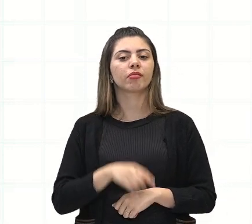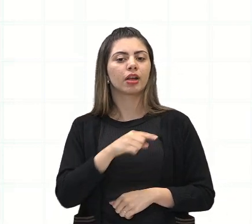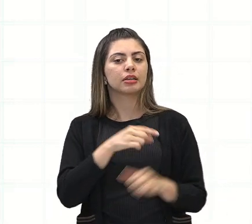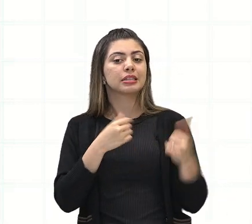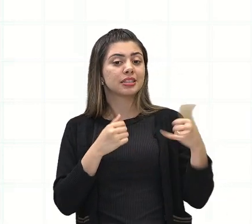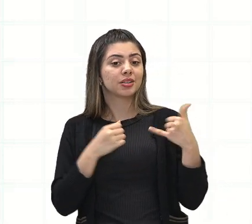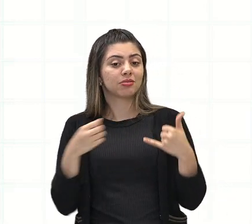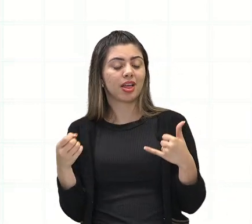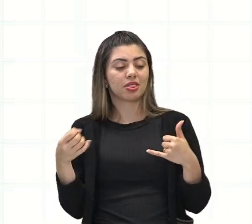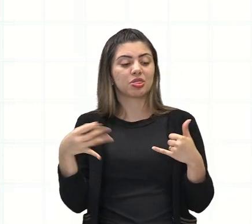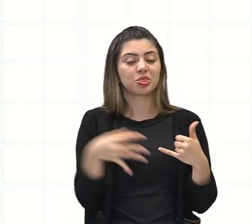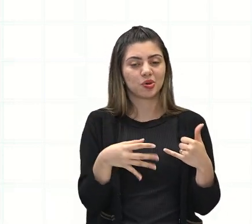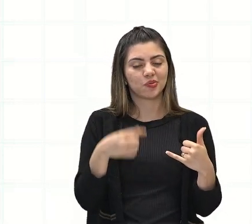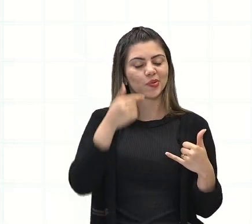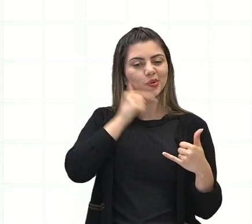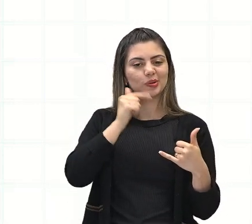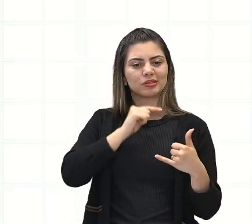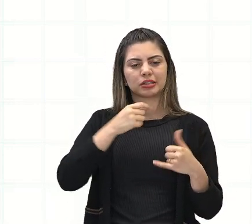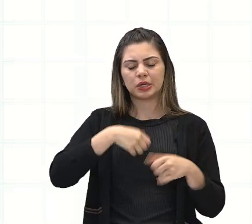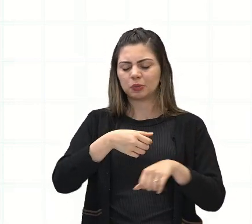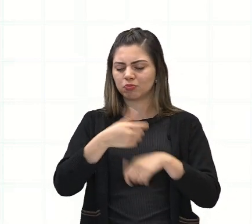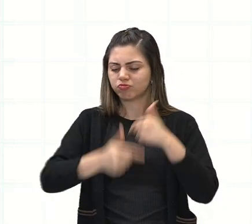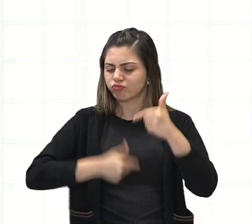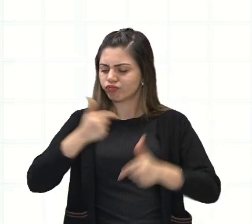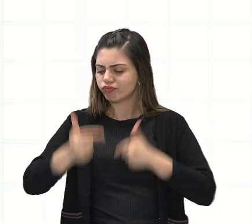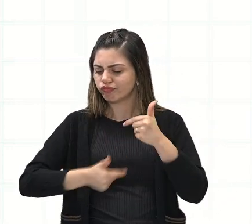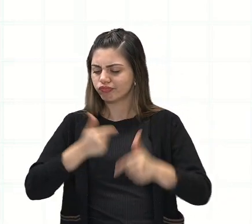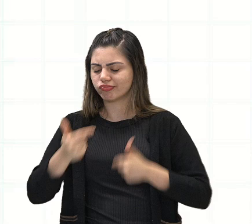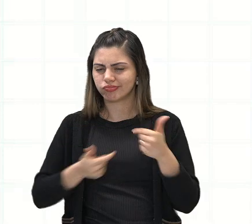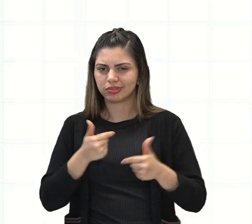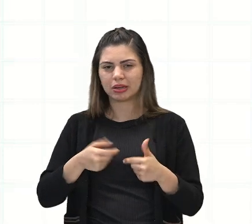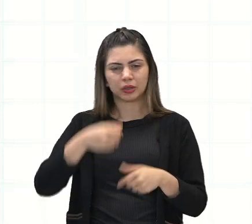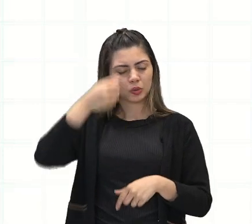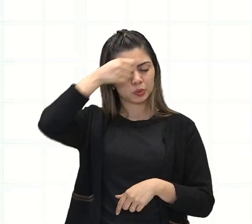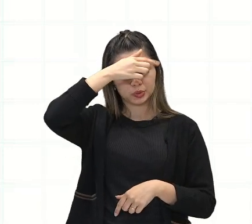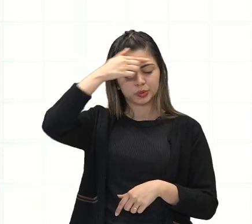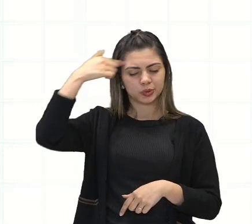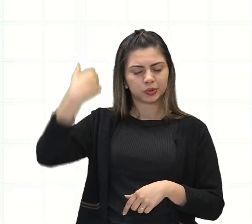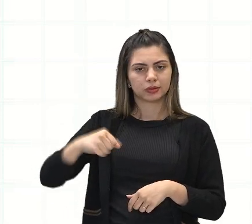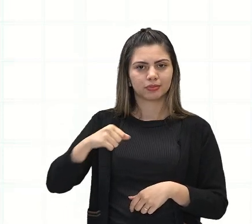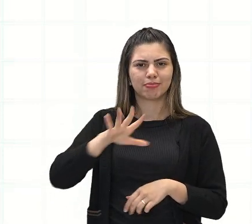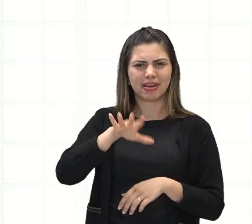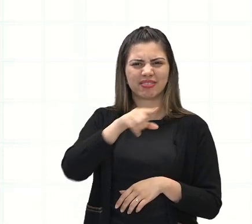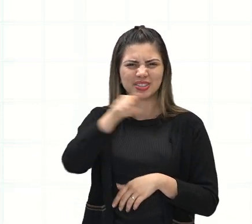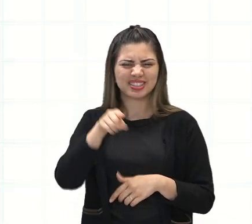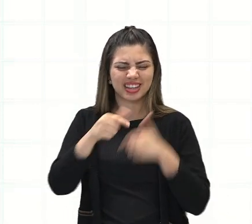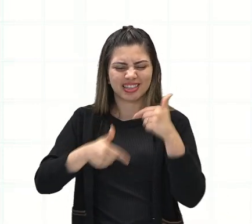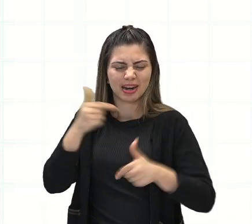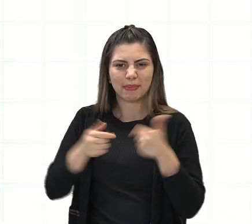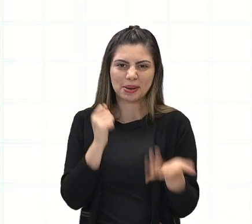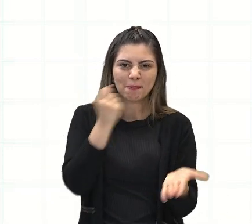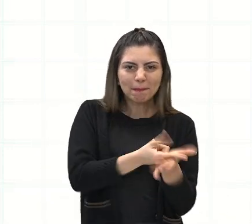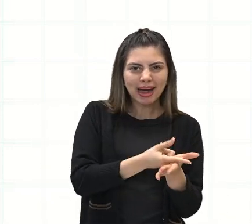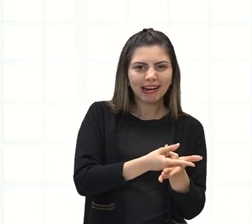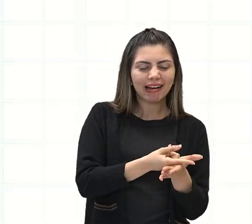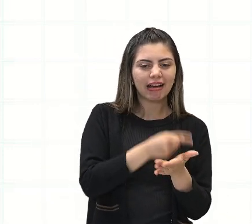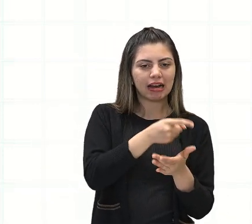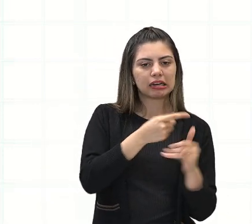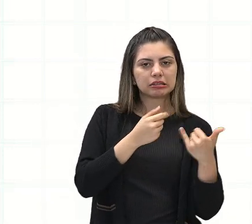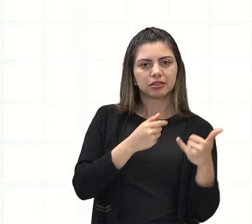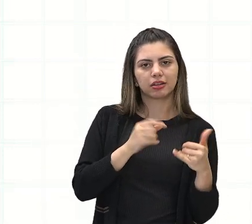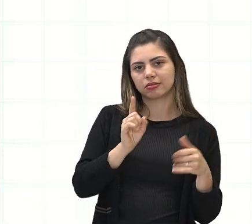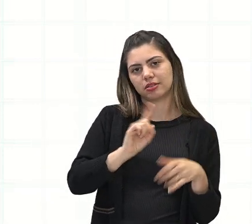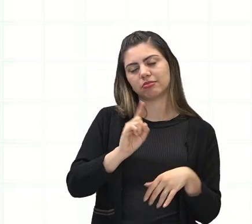suor. Você utilizou o seu suor para pagar o celular? Não. O que eu quis dizer é que eu consegui meu